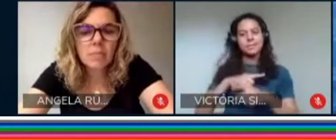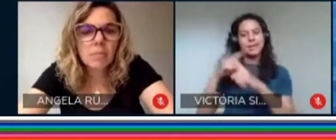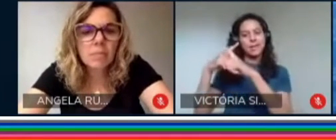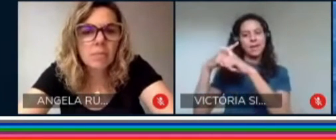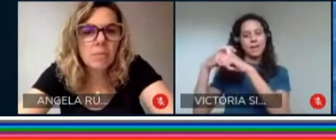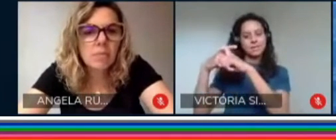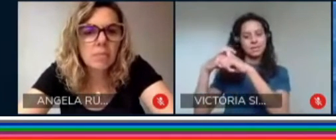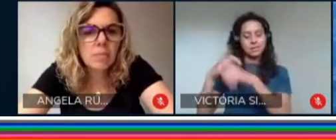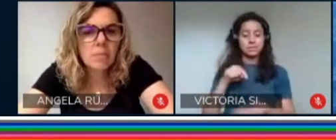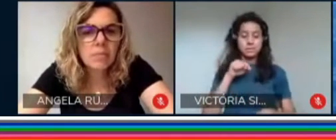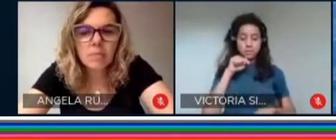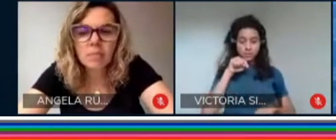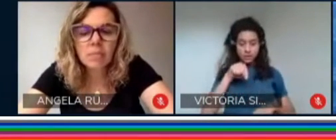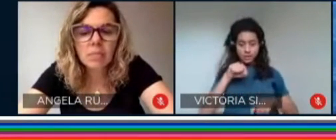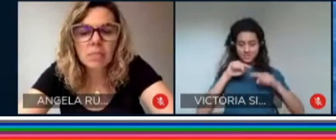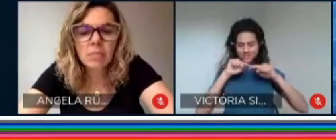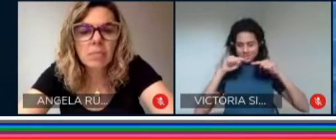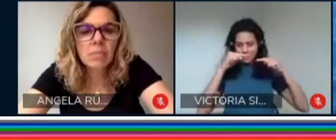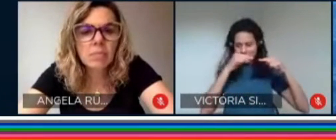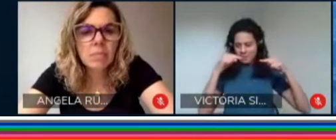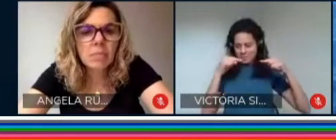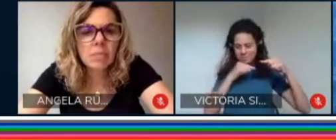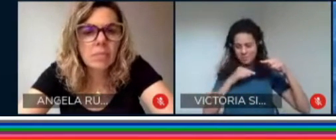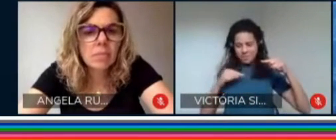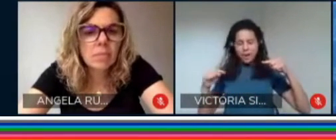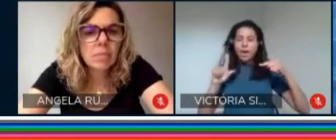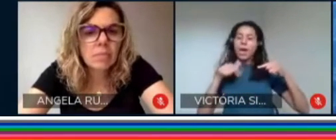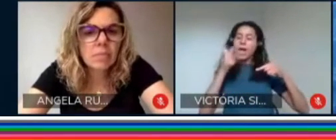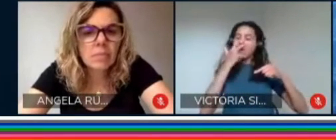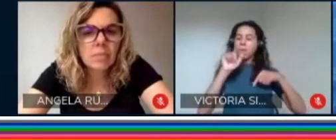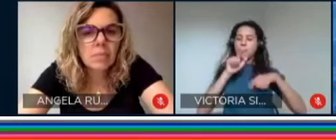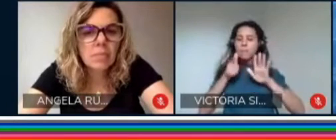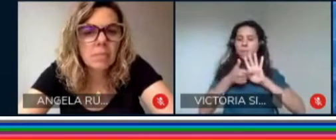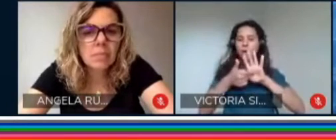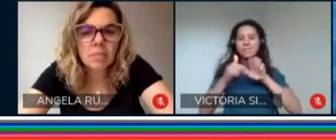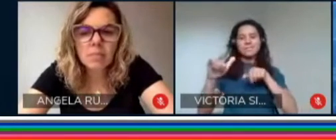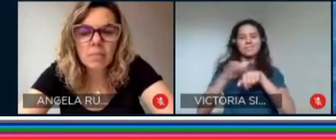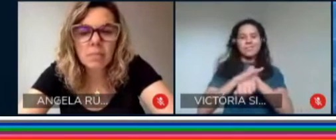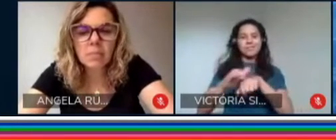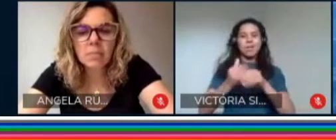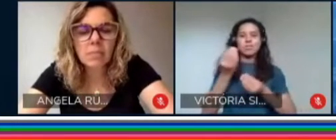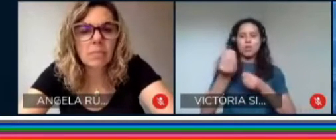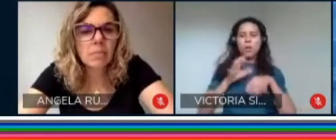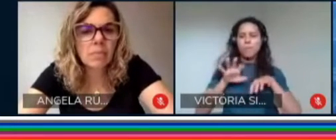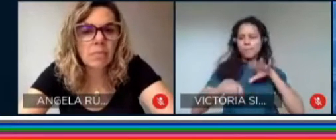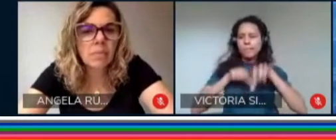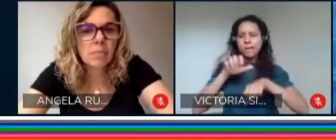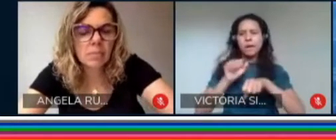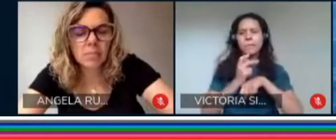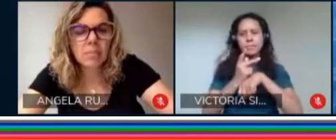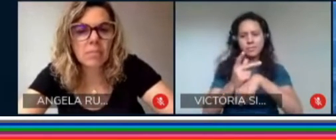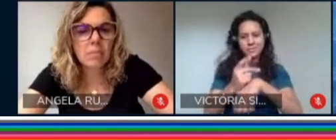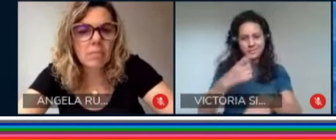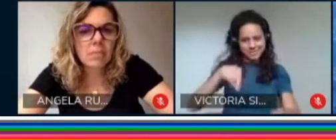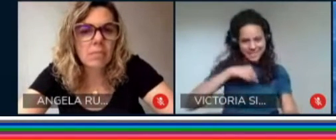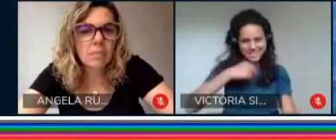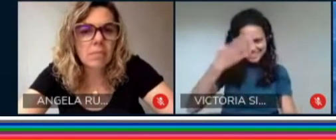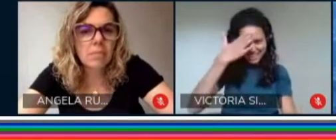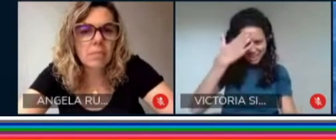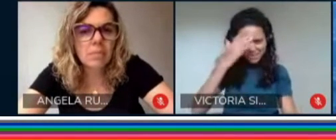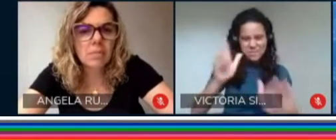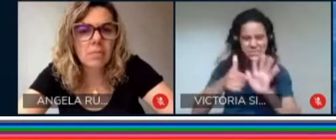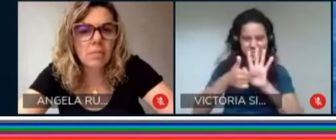de estratégia de busca. Vocês lembram que eu falei que existem estratégias super pequenas e existem estratégias de uma página inteira, né, às